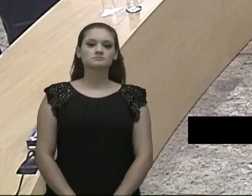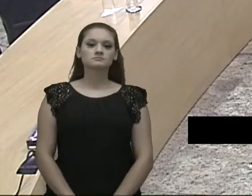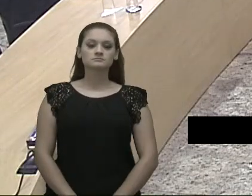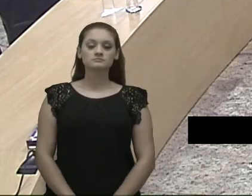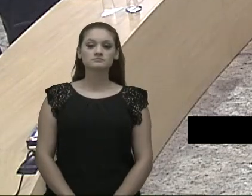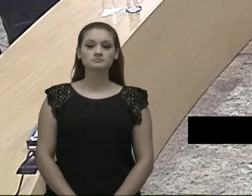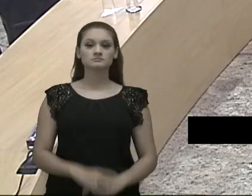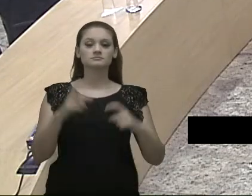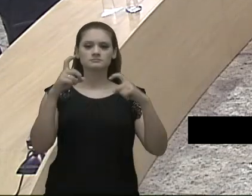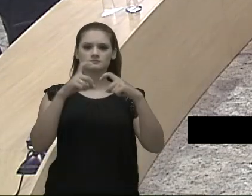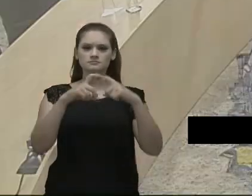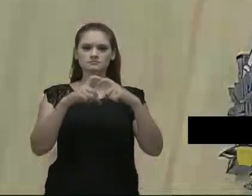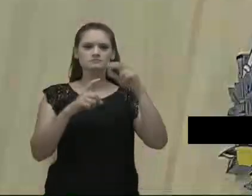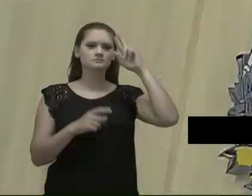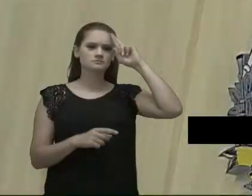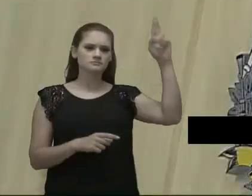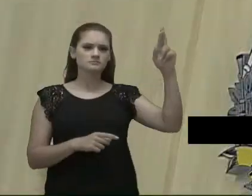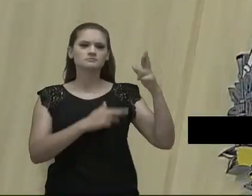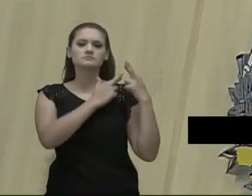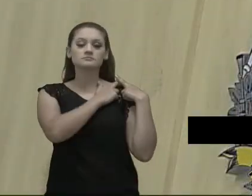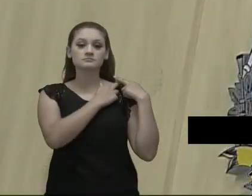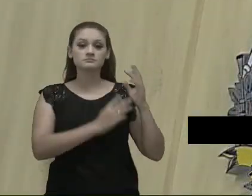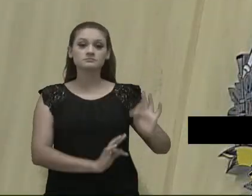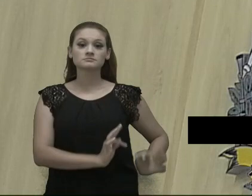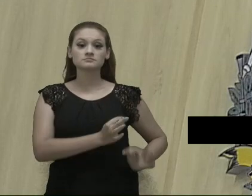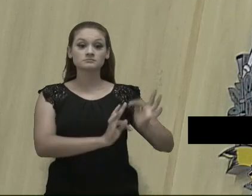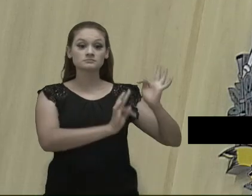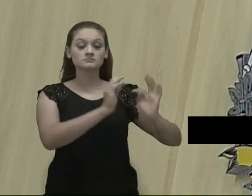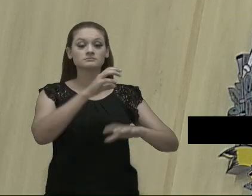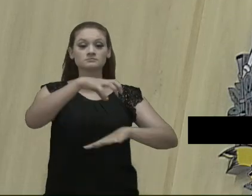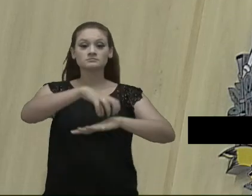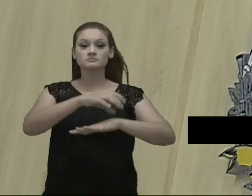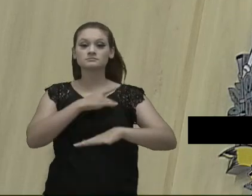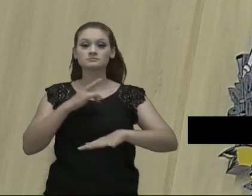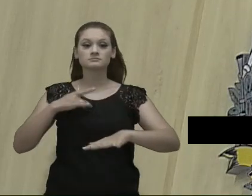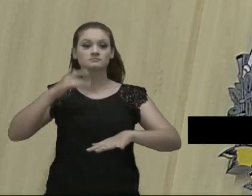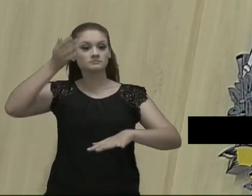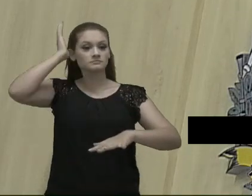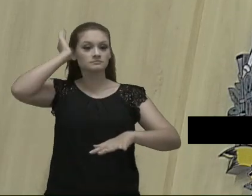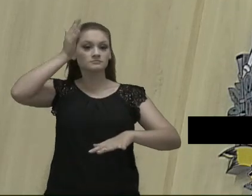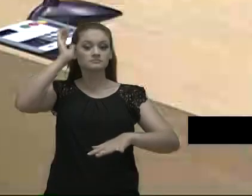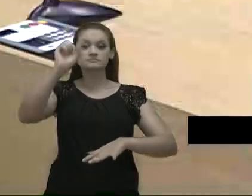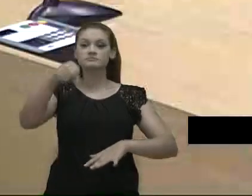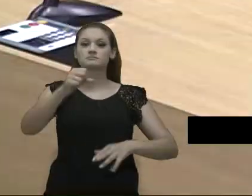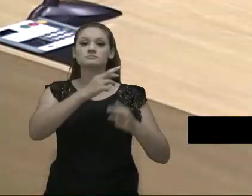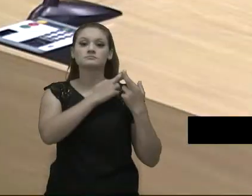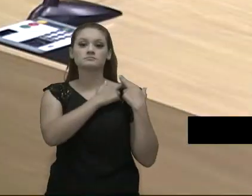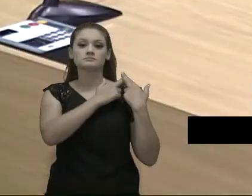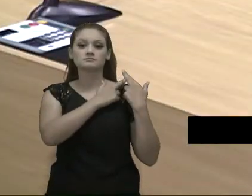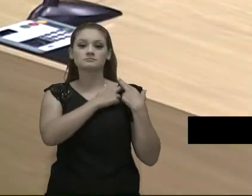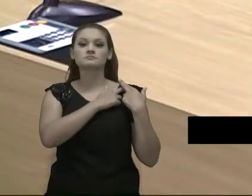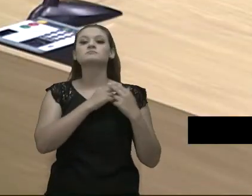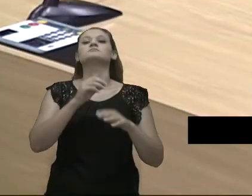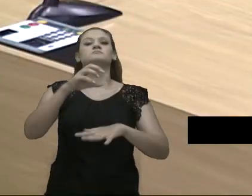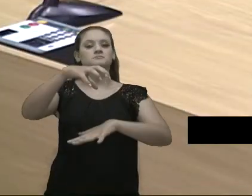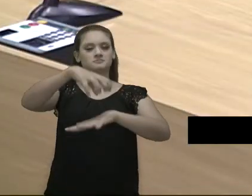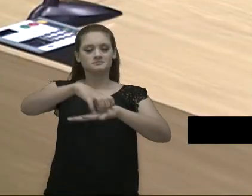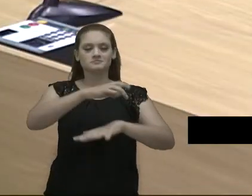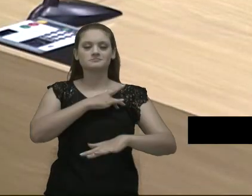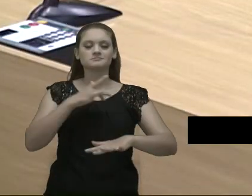Doutor, o senhor é responsável técnico de alguma UPA ou hospital em Taubaté? Sim, sou responsável técnico da UPA Santa Helena.